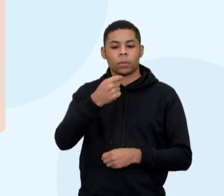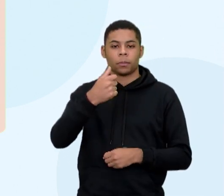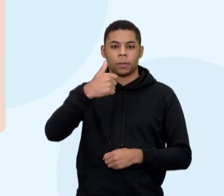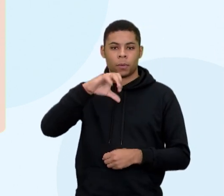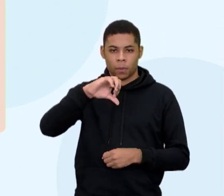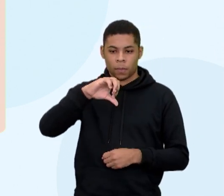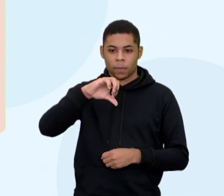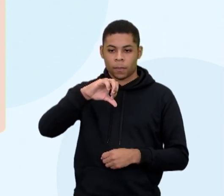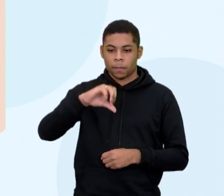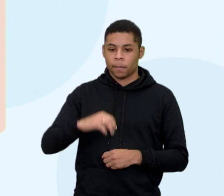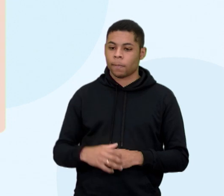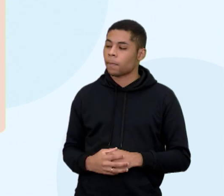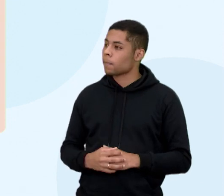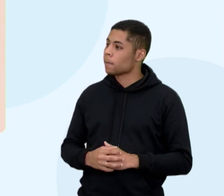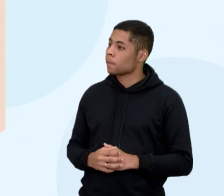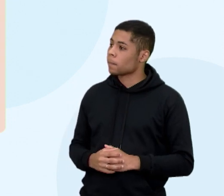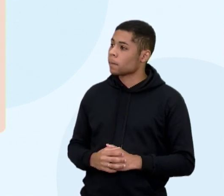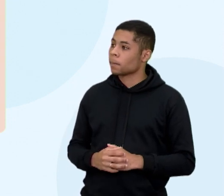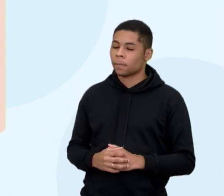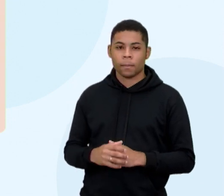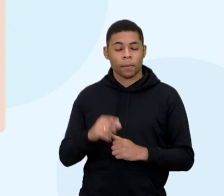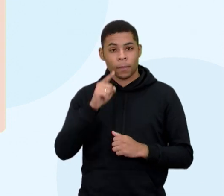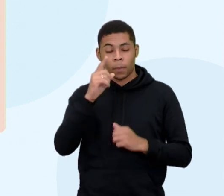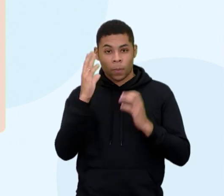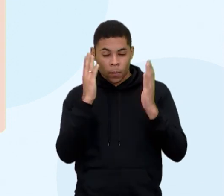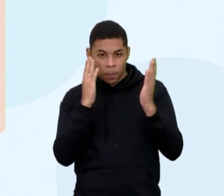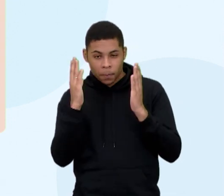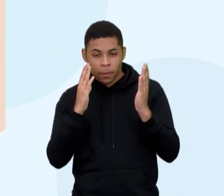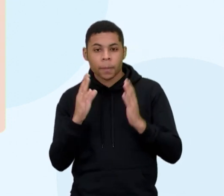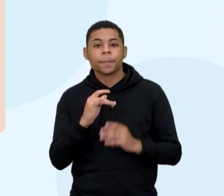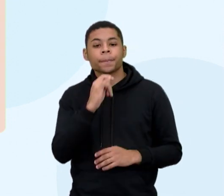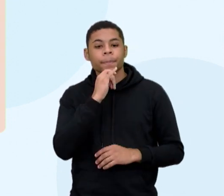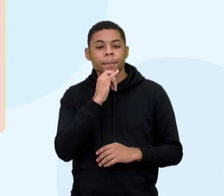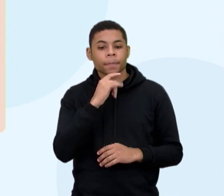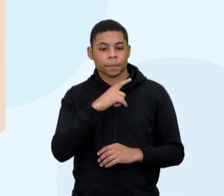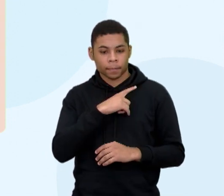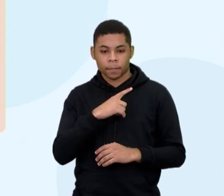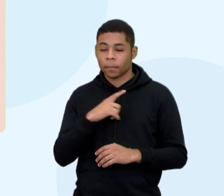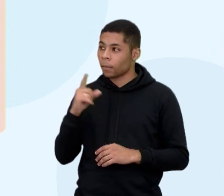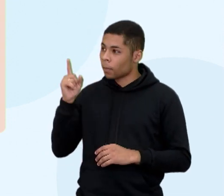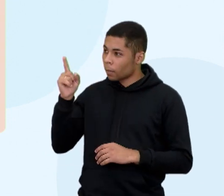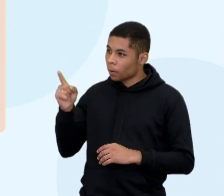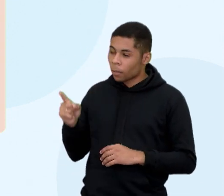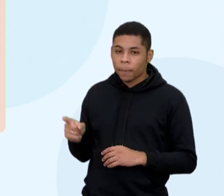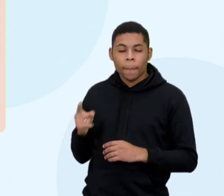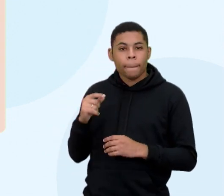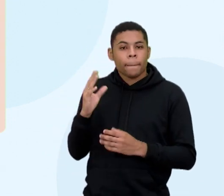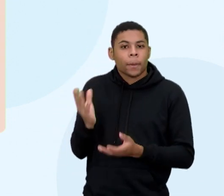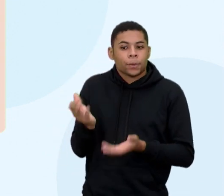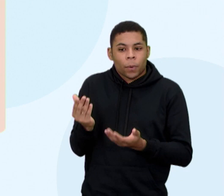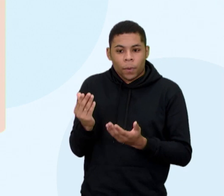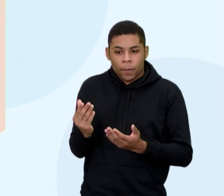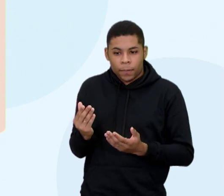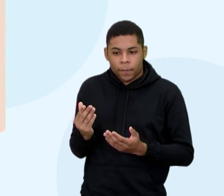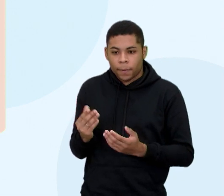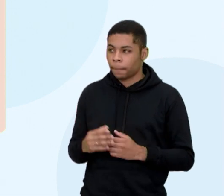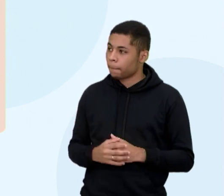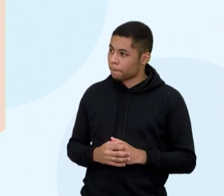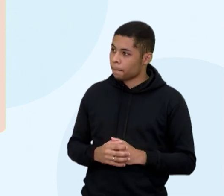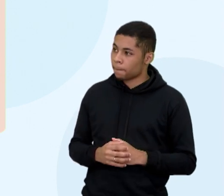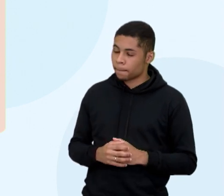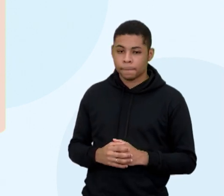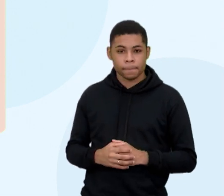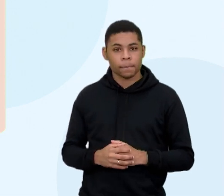nós fazermos uma comparação, a gente vai observar aí, por exemplo, as faixas dos mais jovens, que fica aí na base da